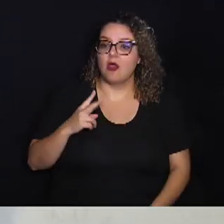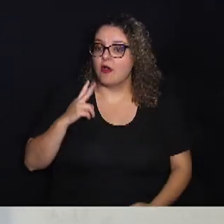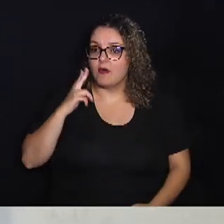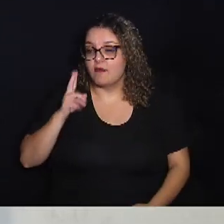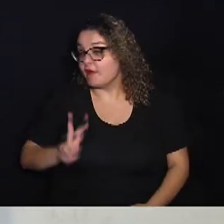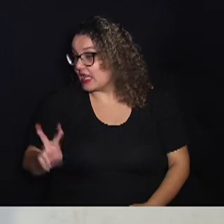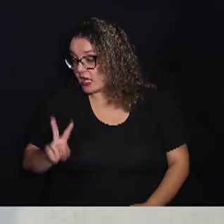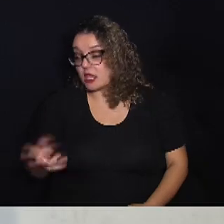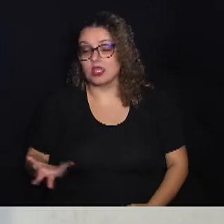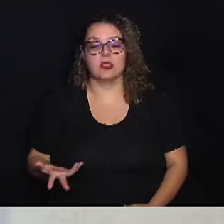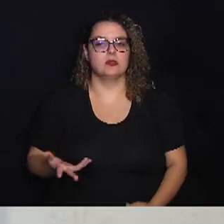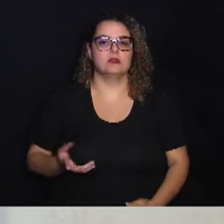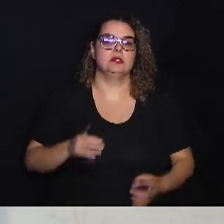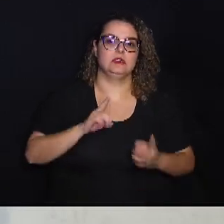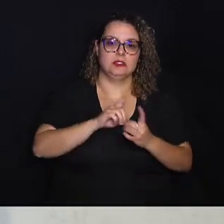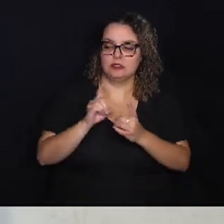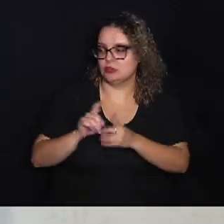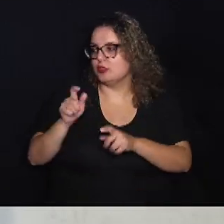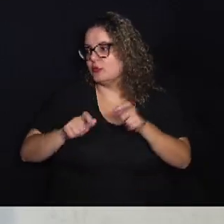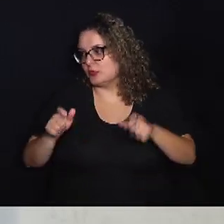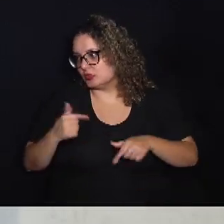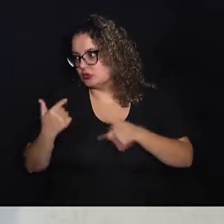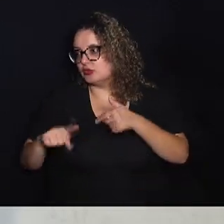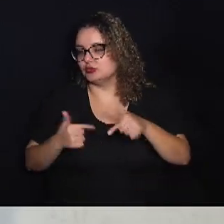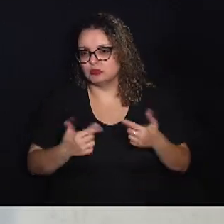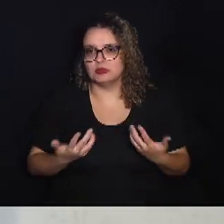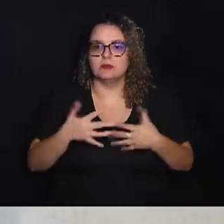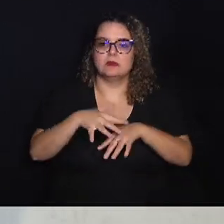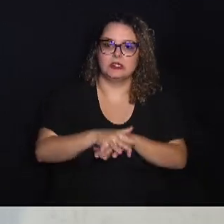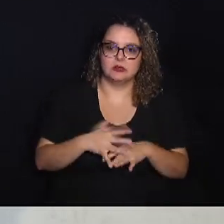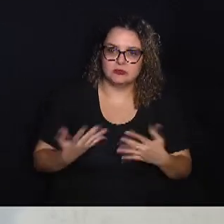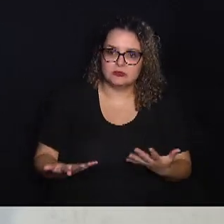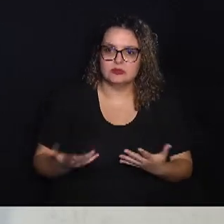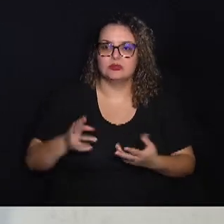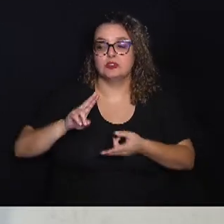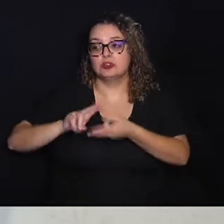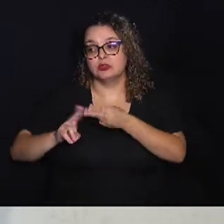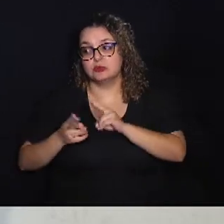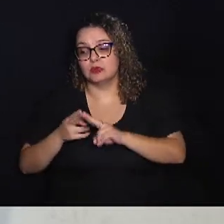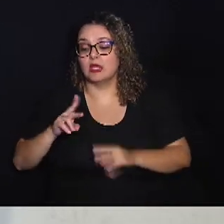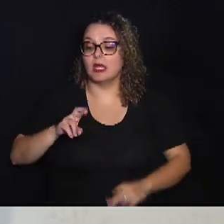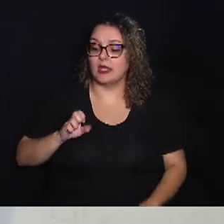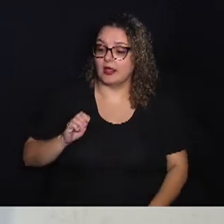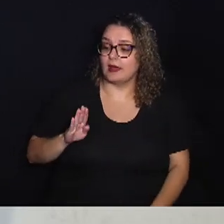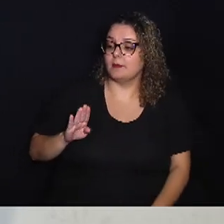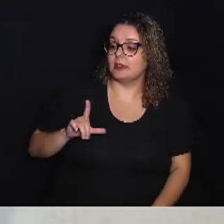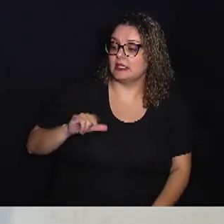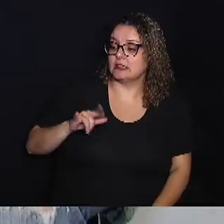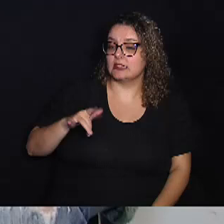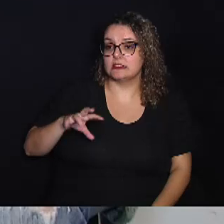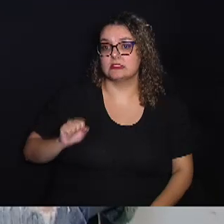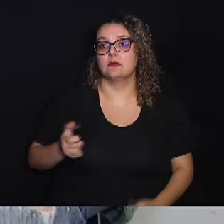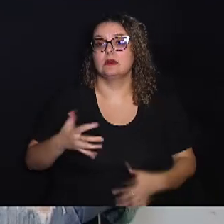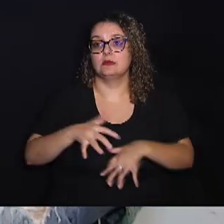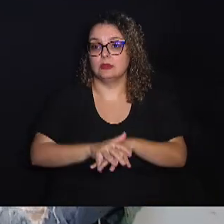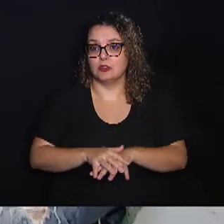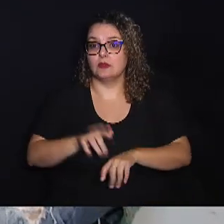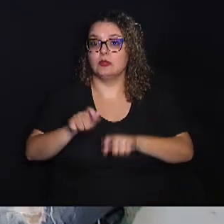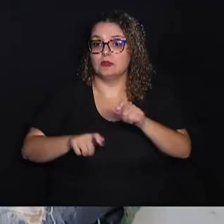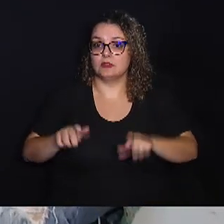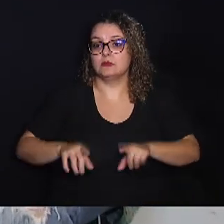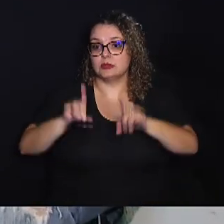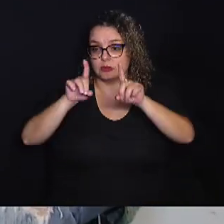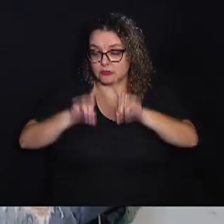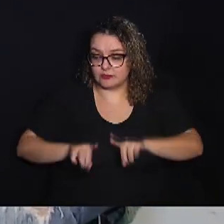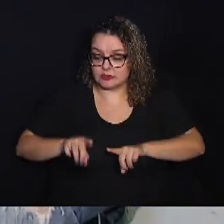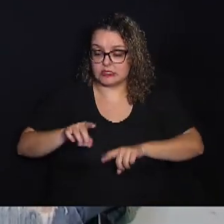também para fazer o trabalho de inclusão, né? De habilitação, reabilitação e inclusão com os deficientes